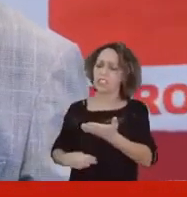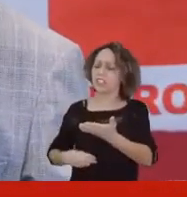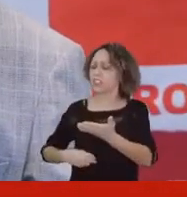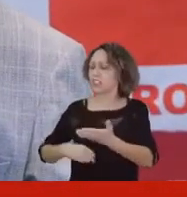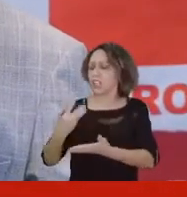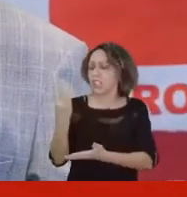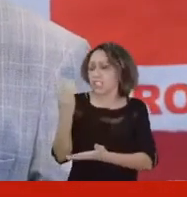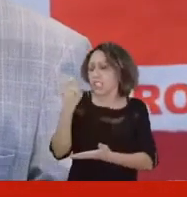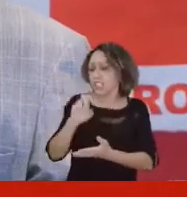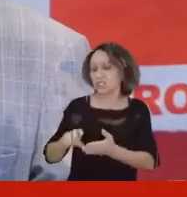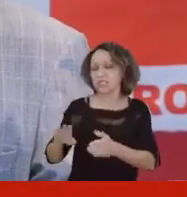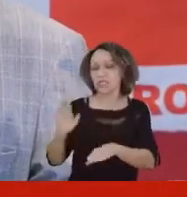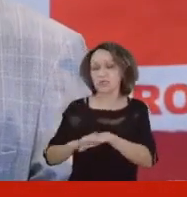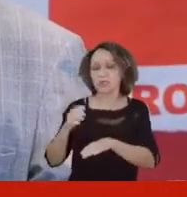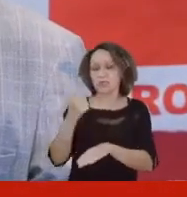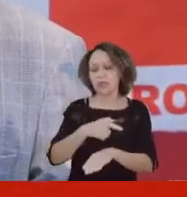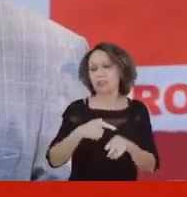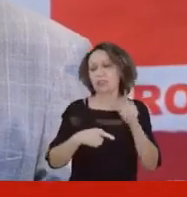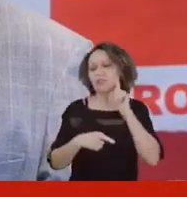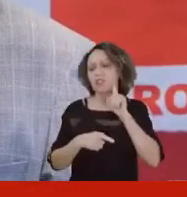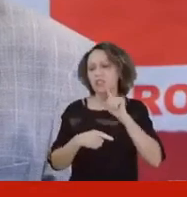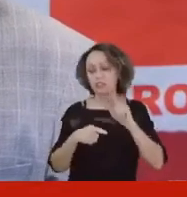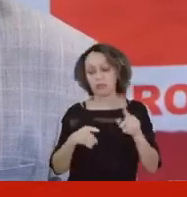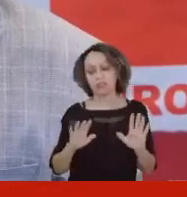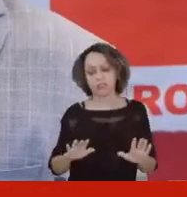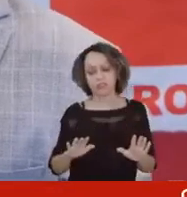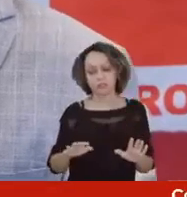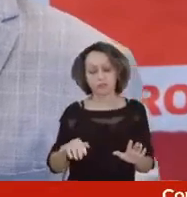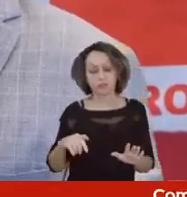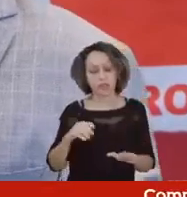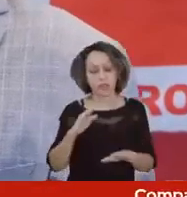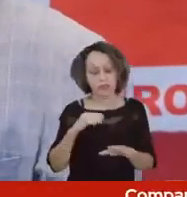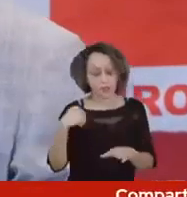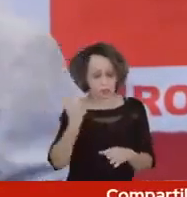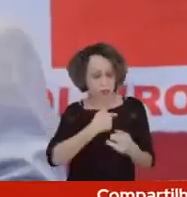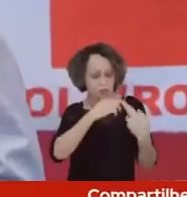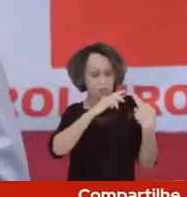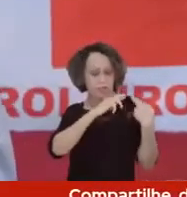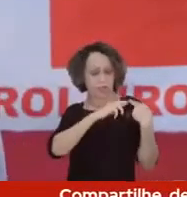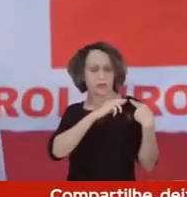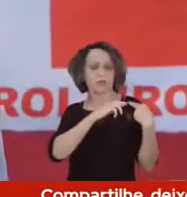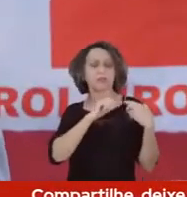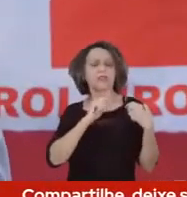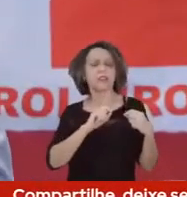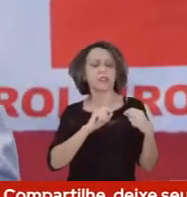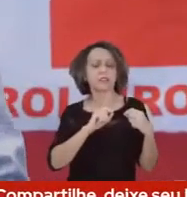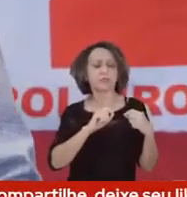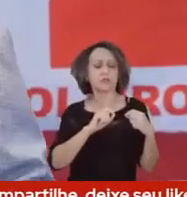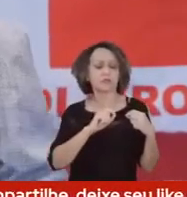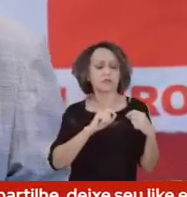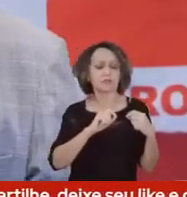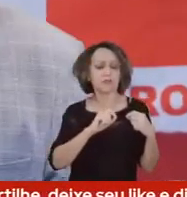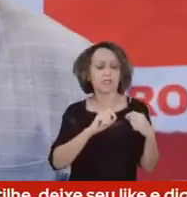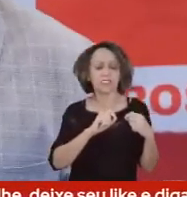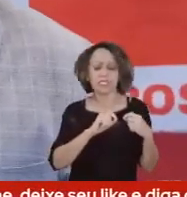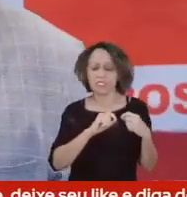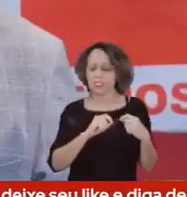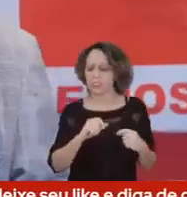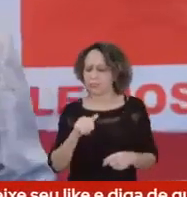mãos. E eu queria dizer uma coisa para vocês. A coisa mais triste é que, quando a gente fala,